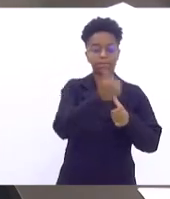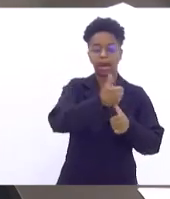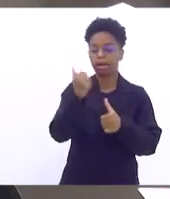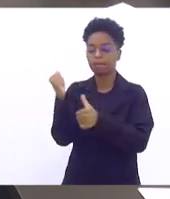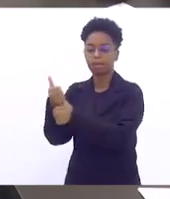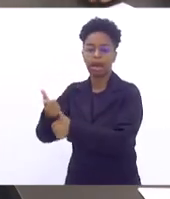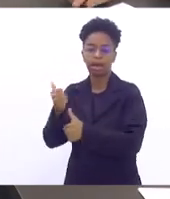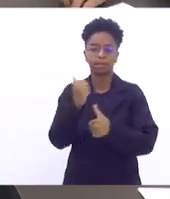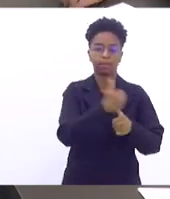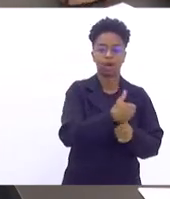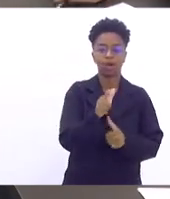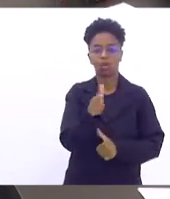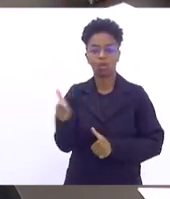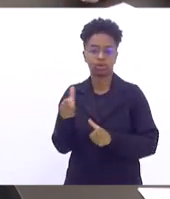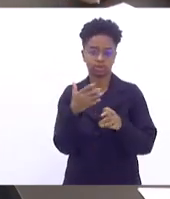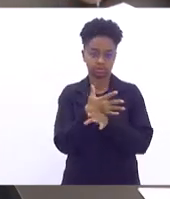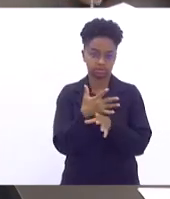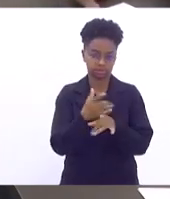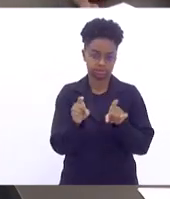municípios também